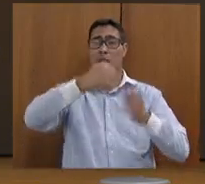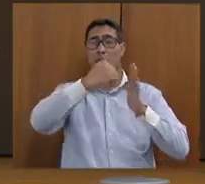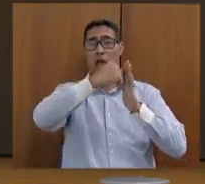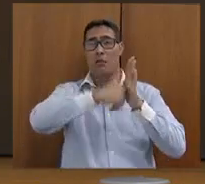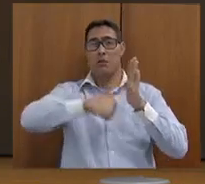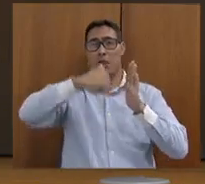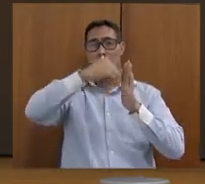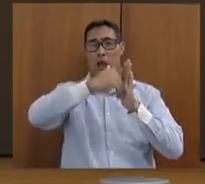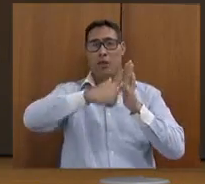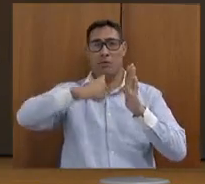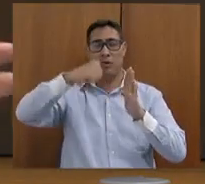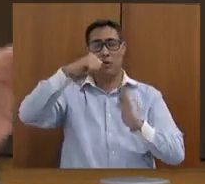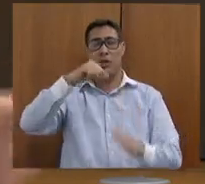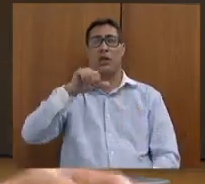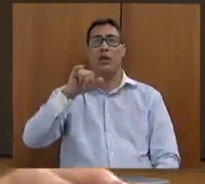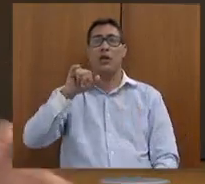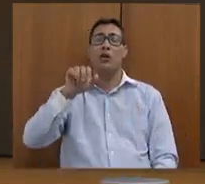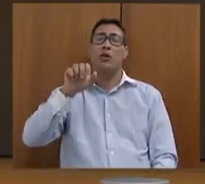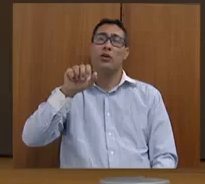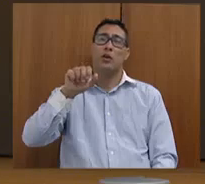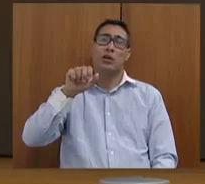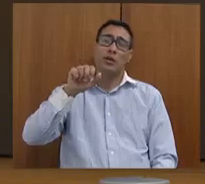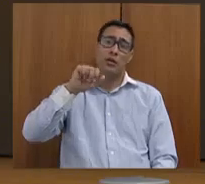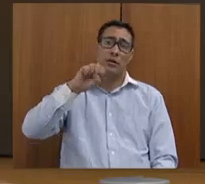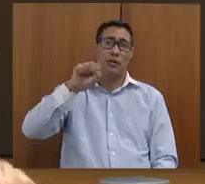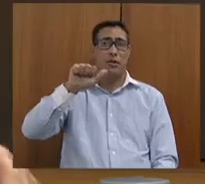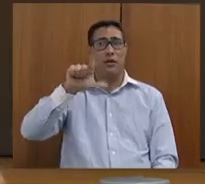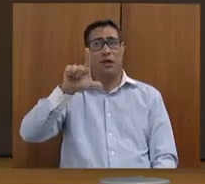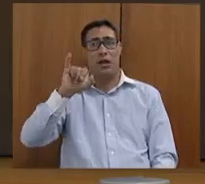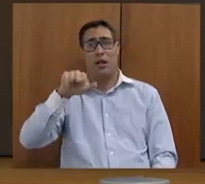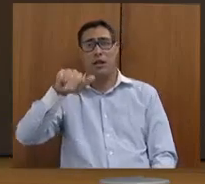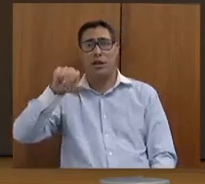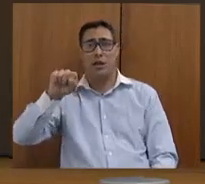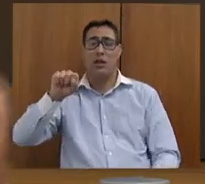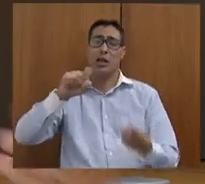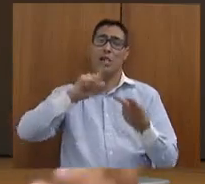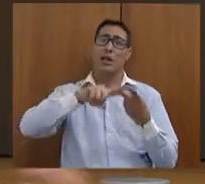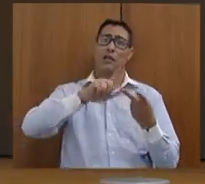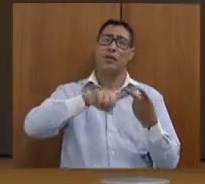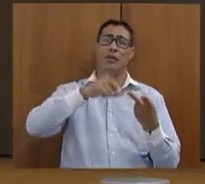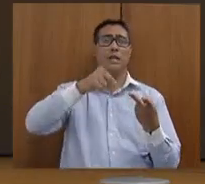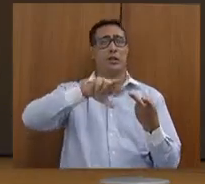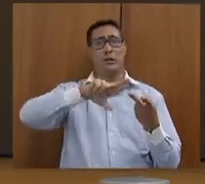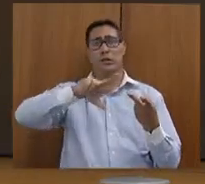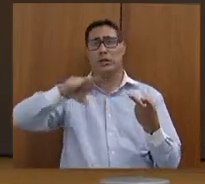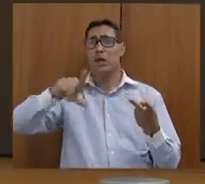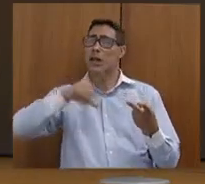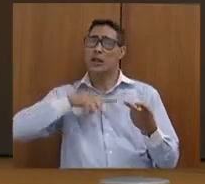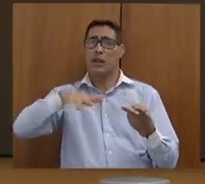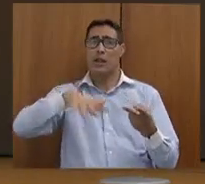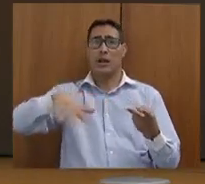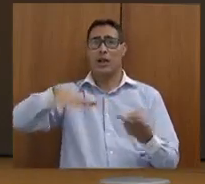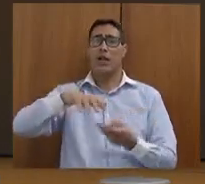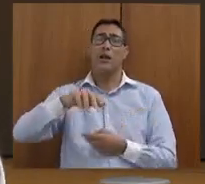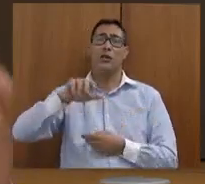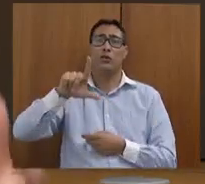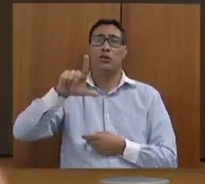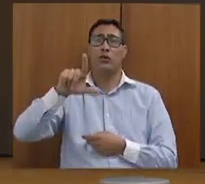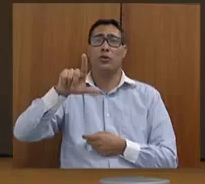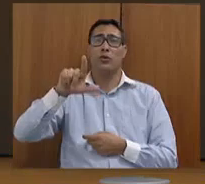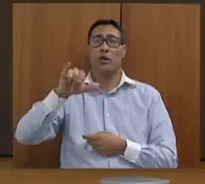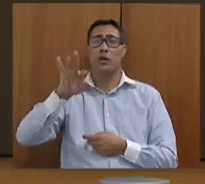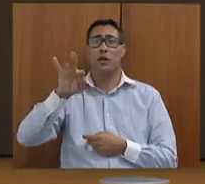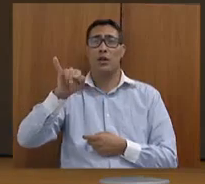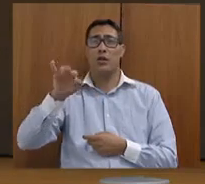em Araçuaí Itinga e Salinas os investimentos são vultosos da área do lítio então nós gostaríamos que o